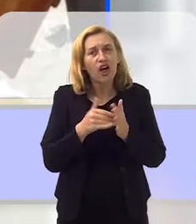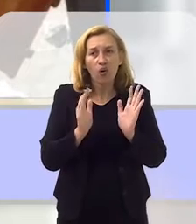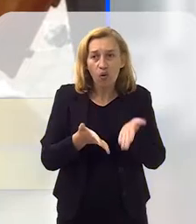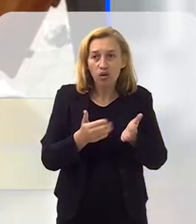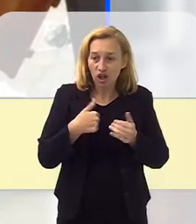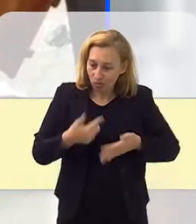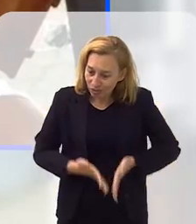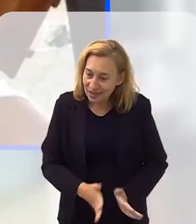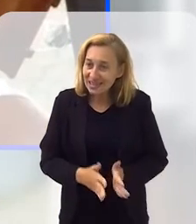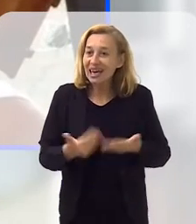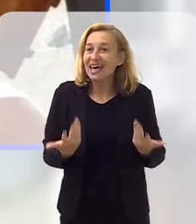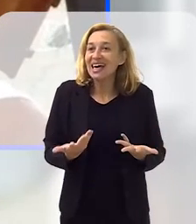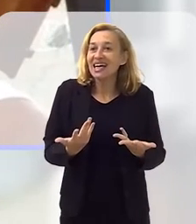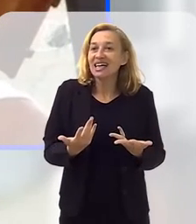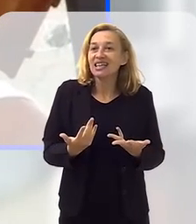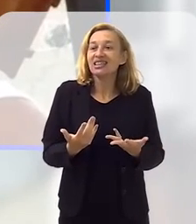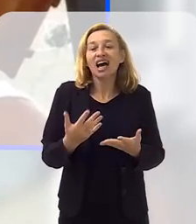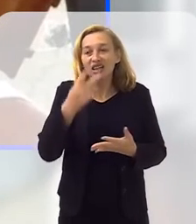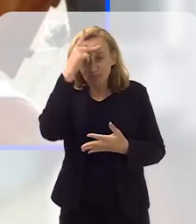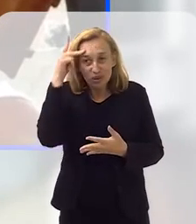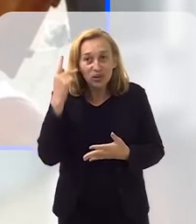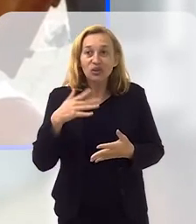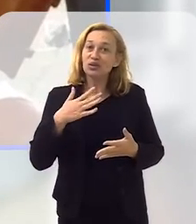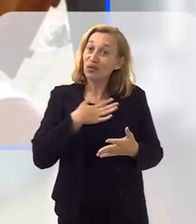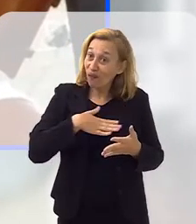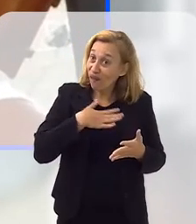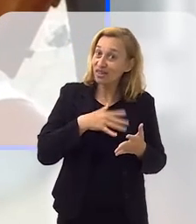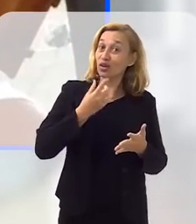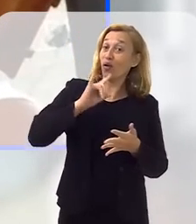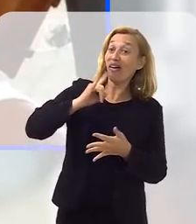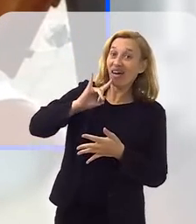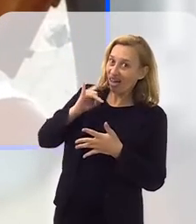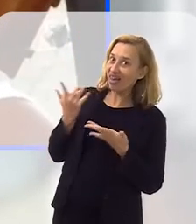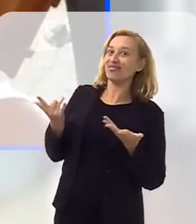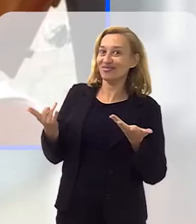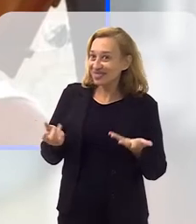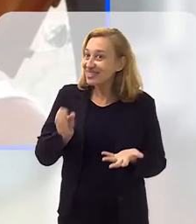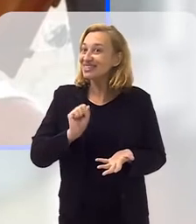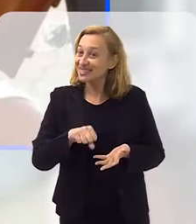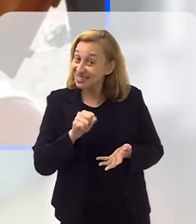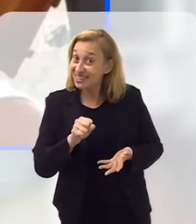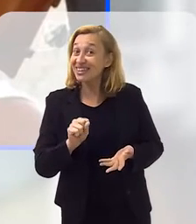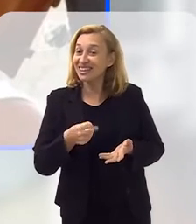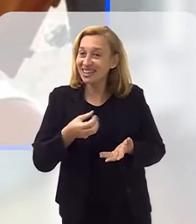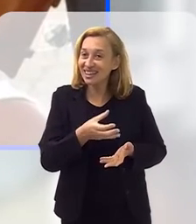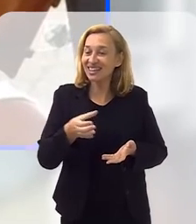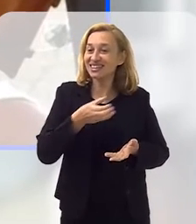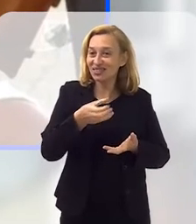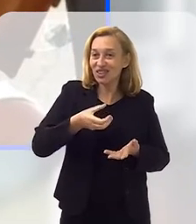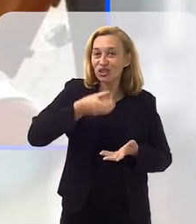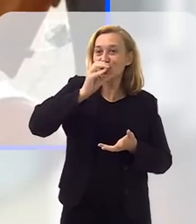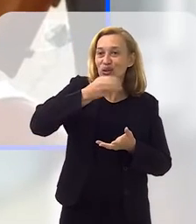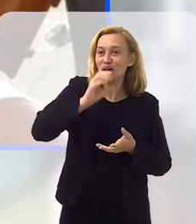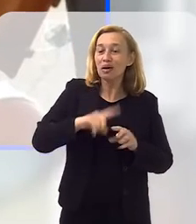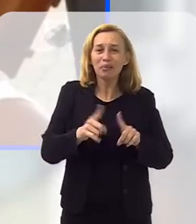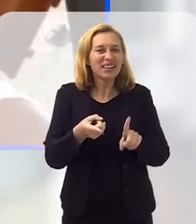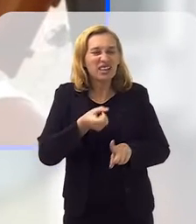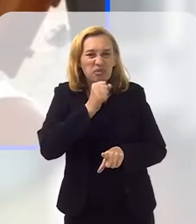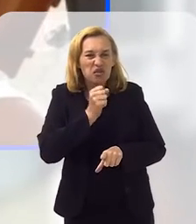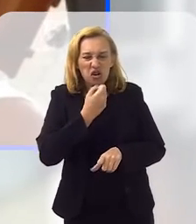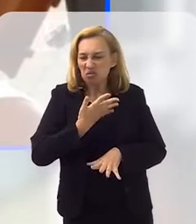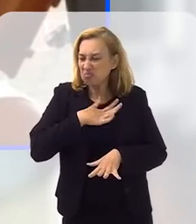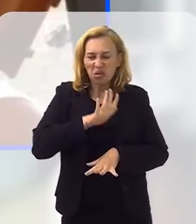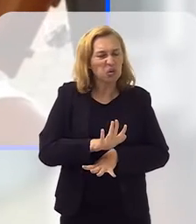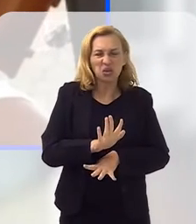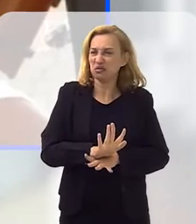conheço, né, até hoje, desde que eu nasci, o pessoal gosta de uma bebida assim, pode tomar uma cervejinha fim de semana, mas